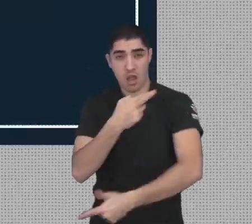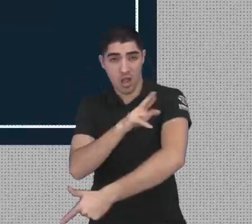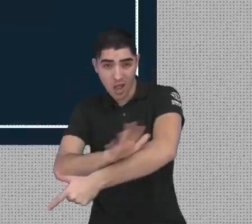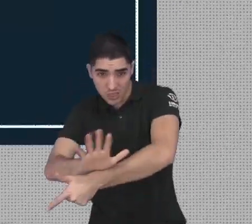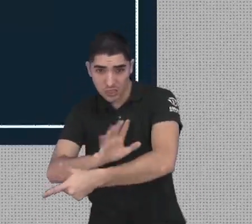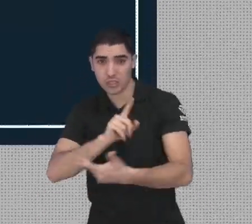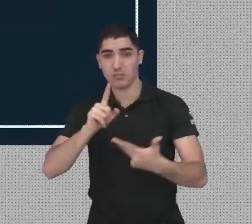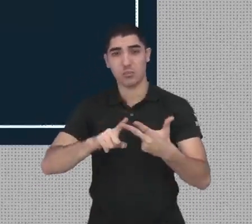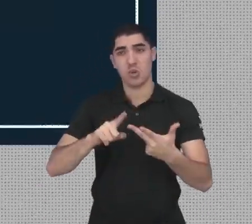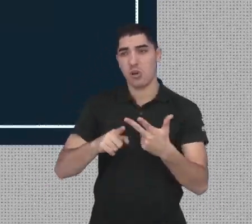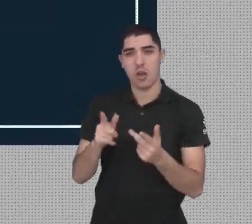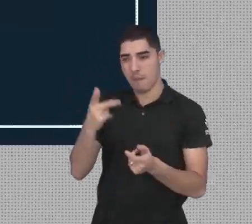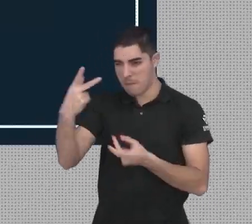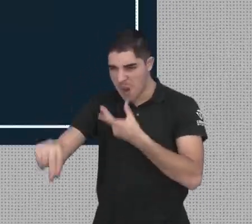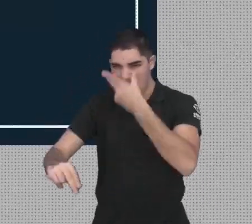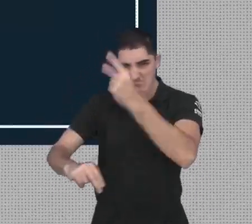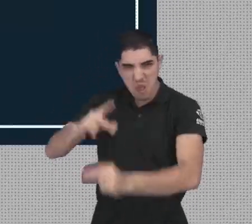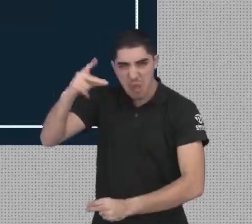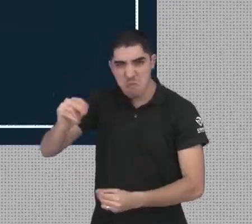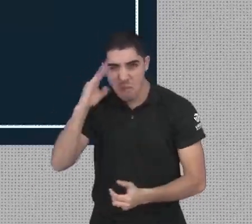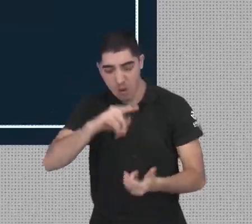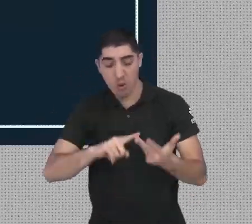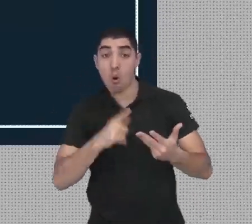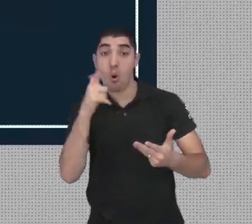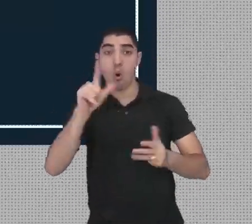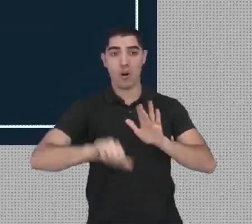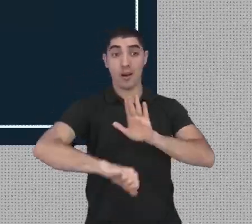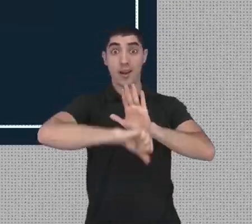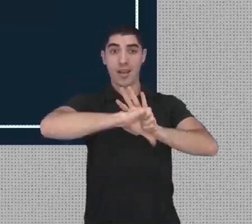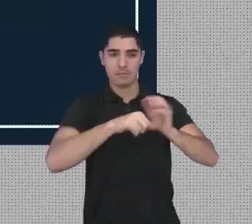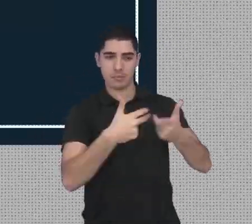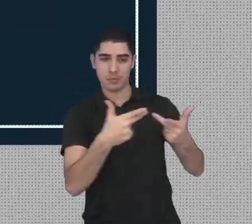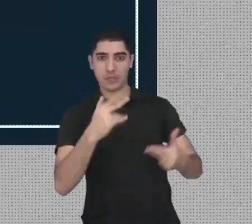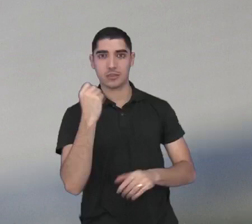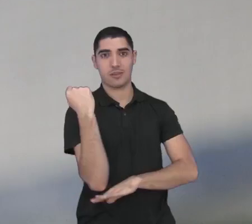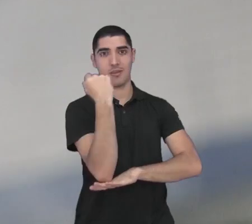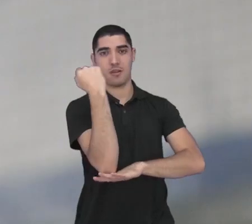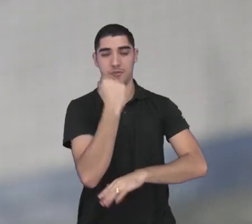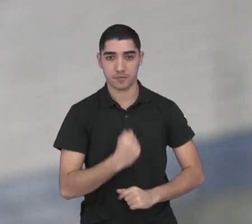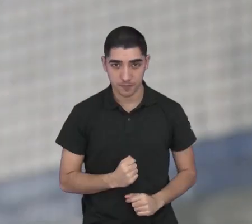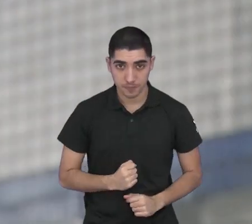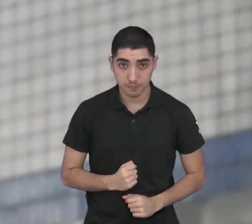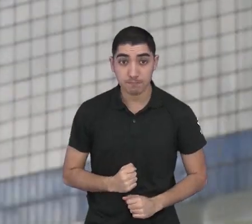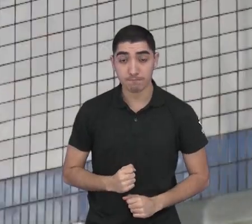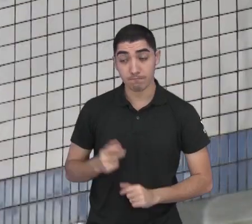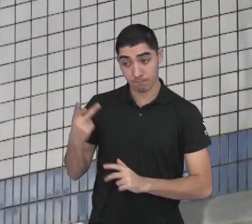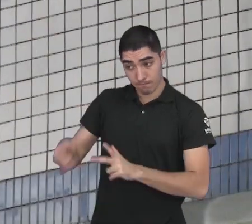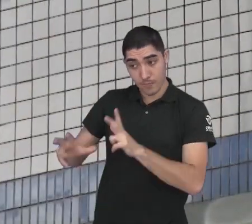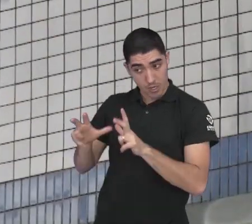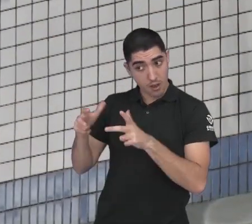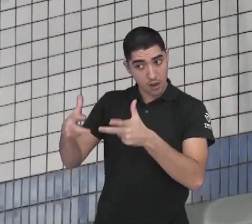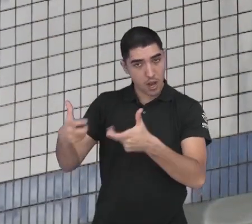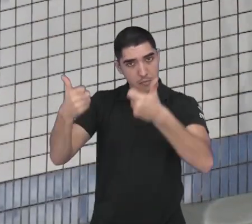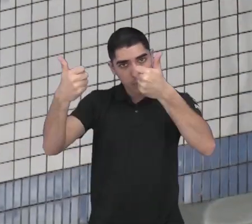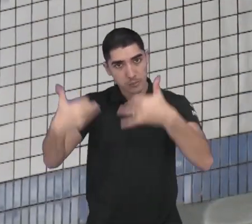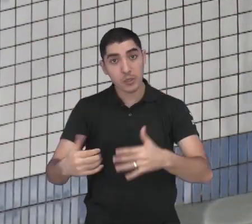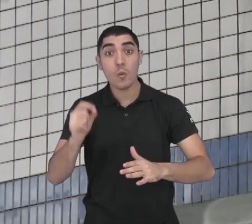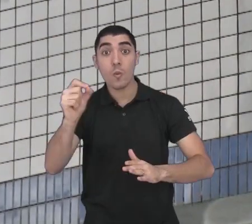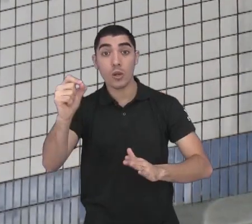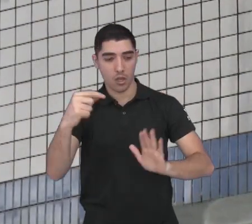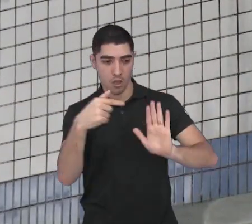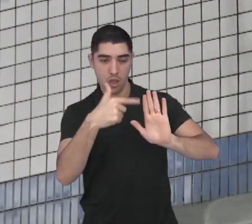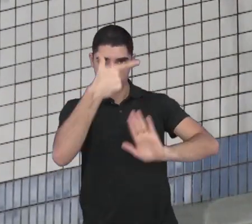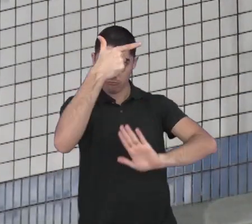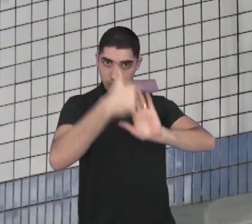de drogas, racismo, tortura ou crimes hediondos. Para a Câmara Municipal, a Lei da Ficha